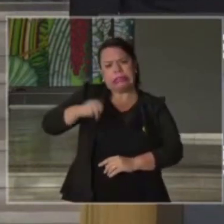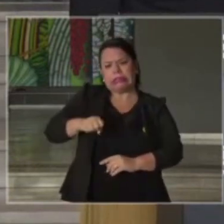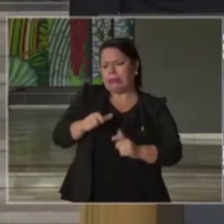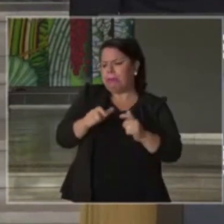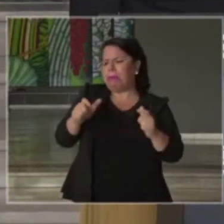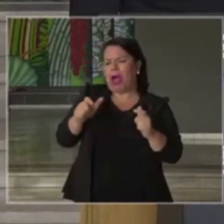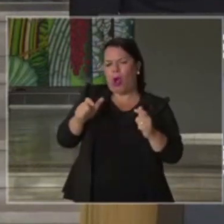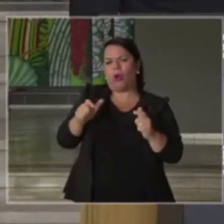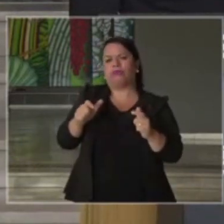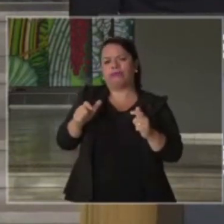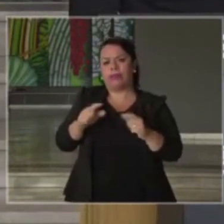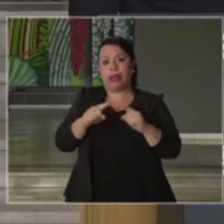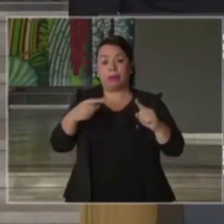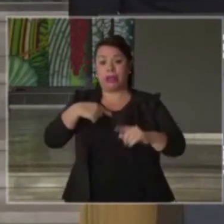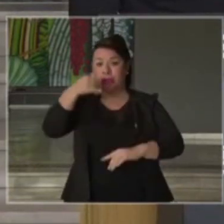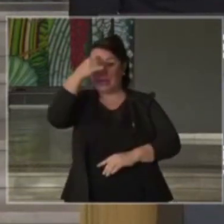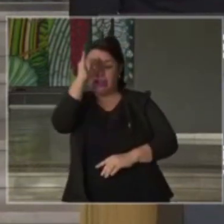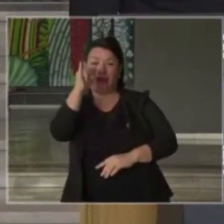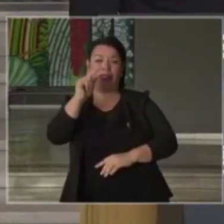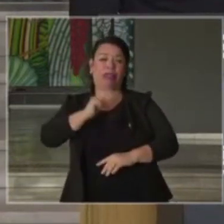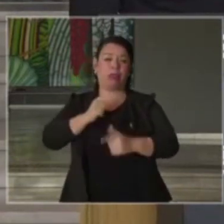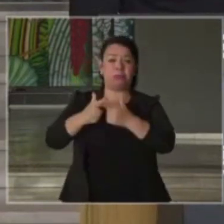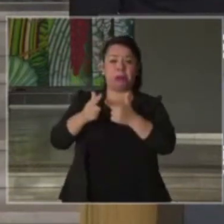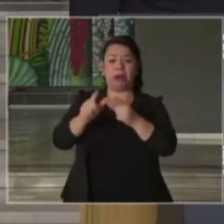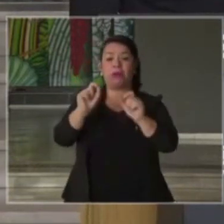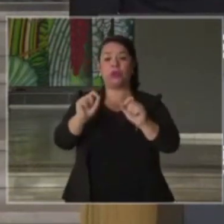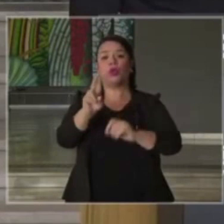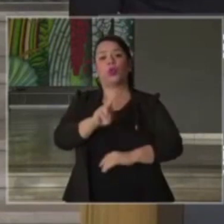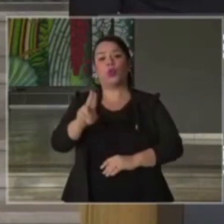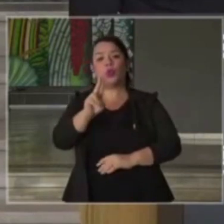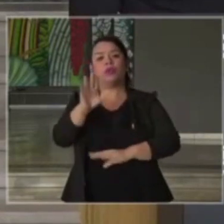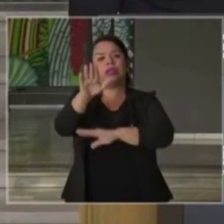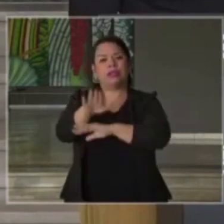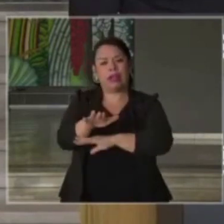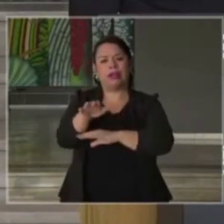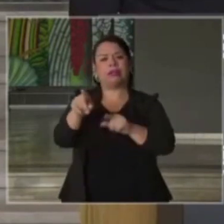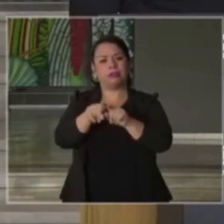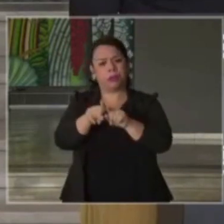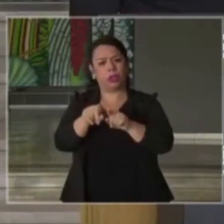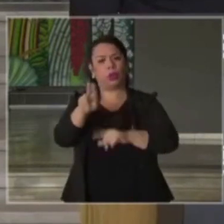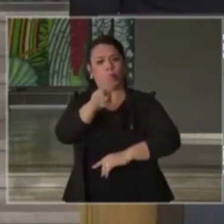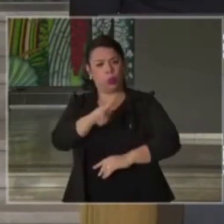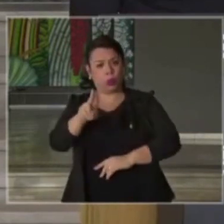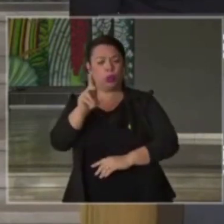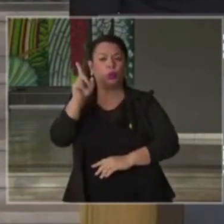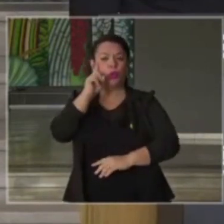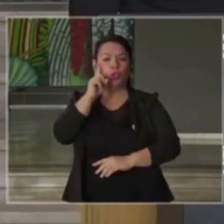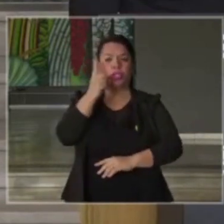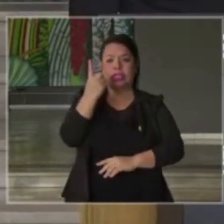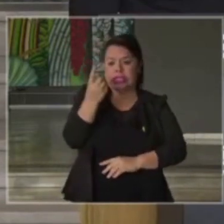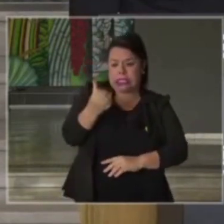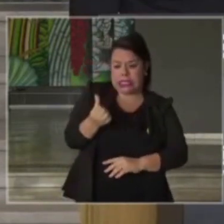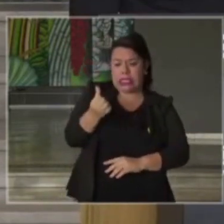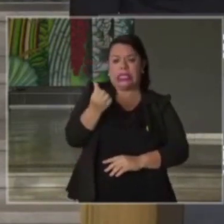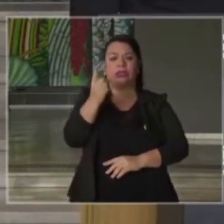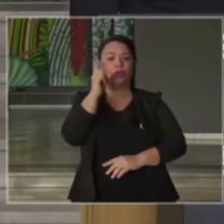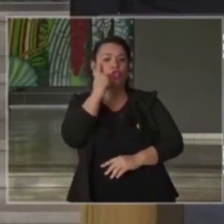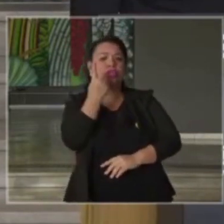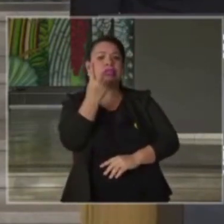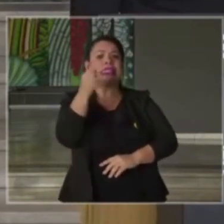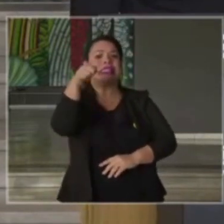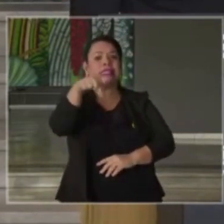ainda maior mas para evitar desconforto utilizem o horário da tarde utilize os dias 16 e 17